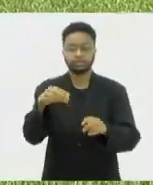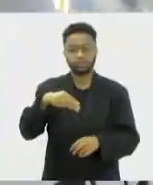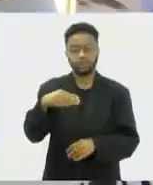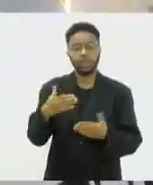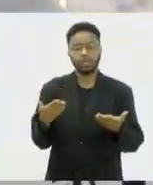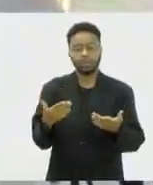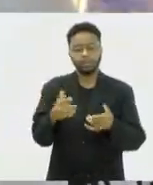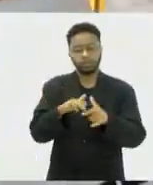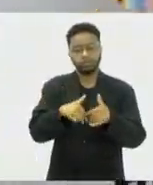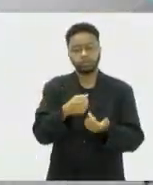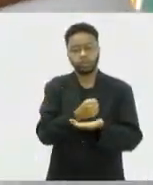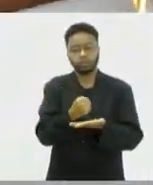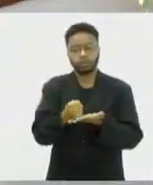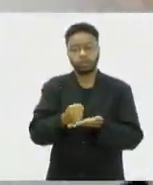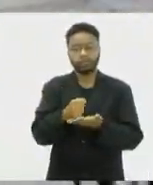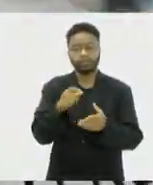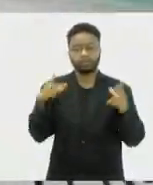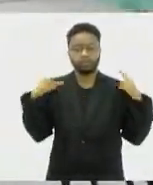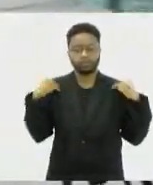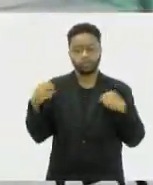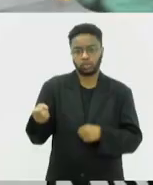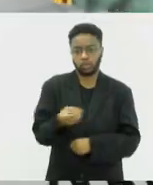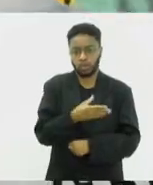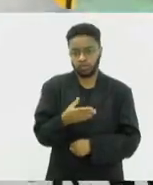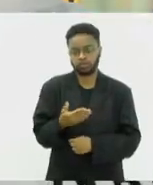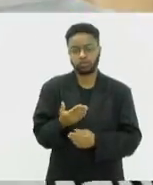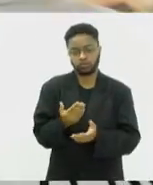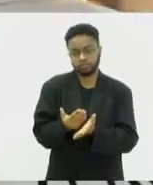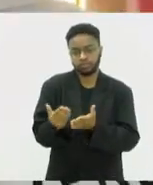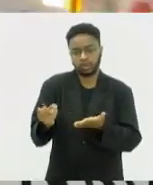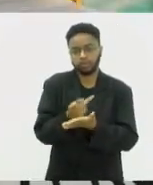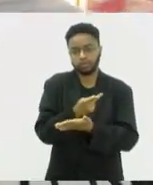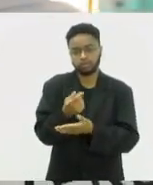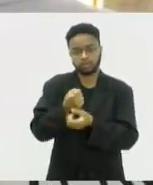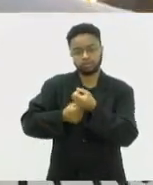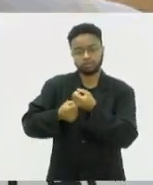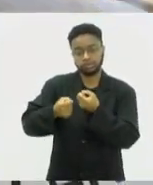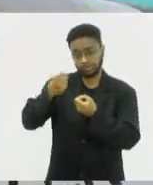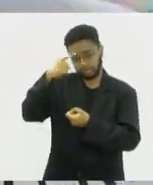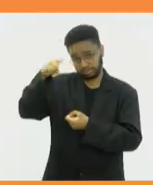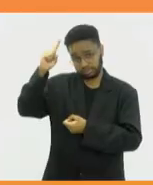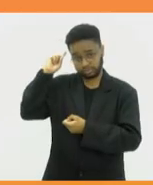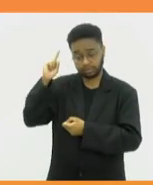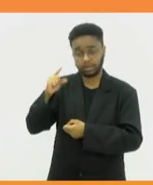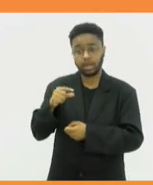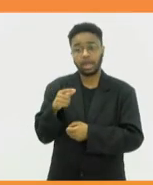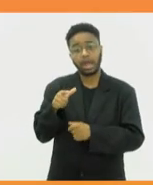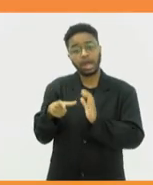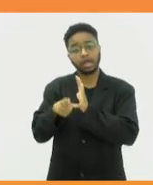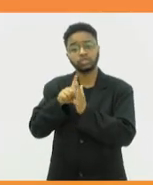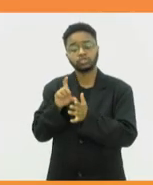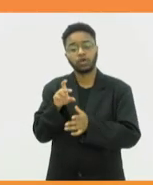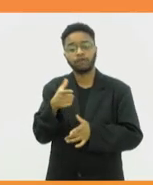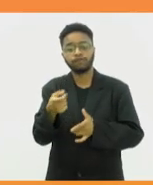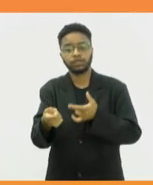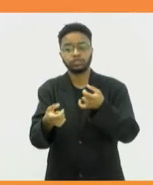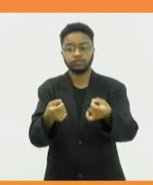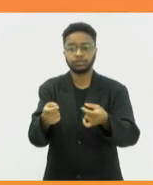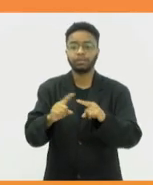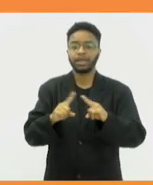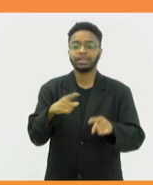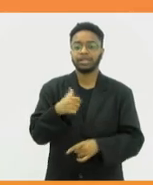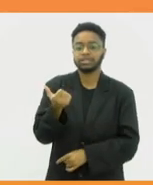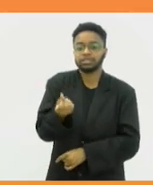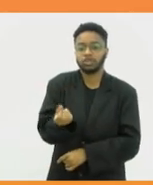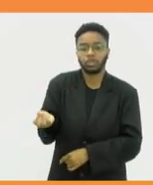novos motorneiros, oficializada no mês passado. Antes, a circulação era a cada 20 minutos. 16 novos motorneiros,